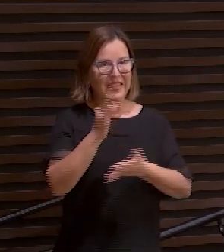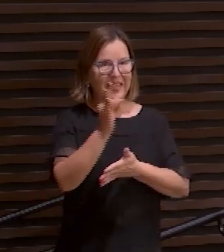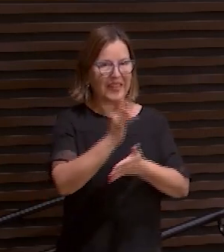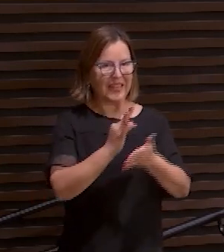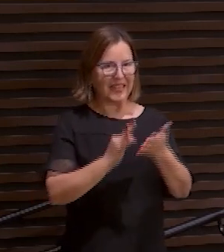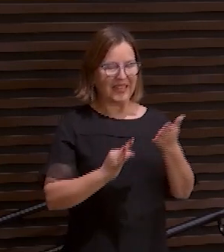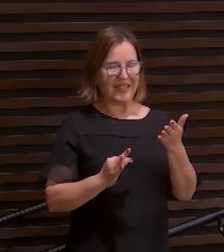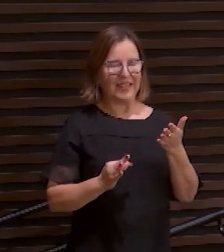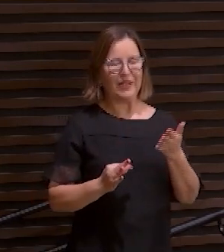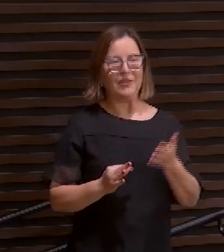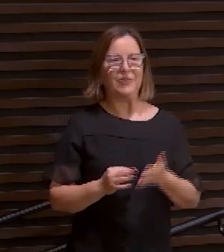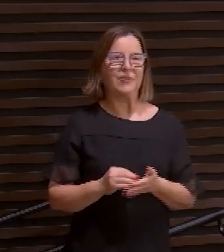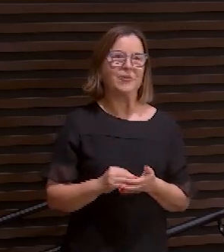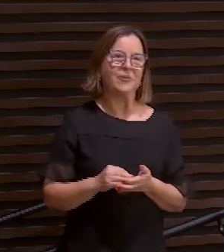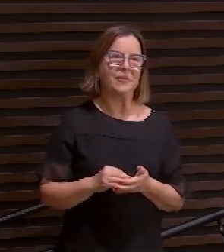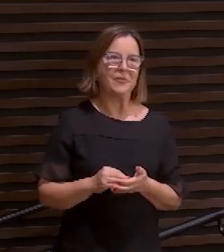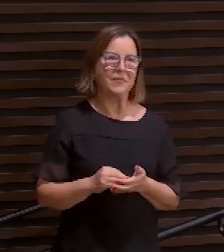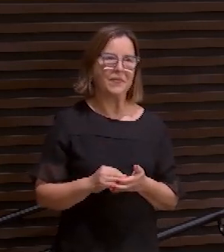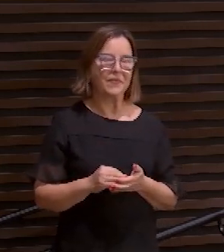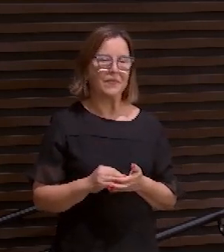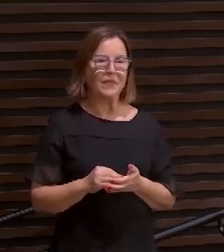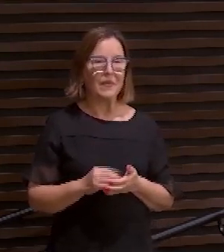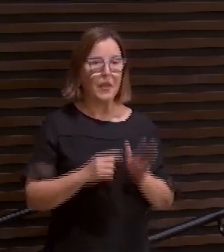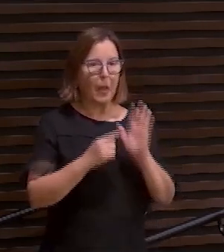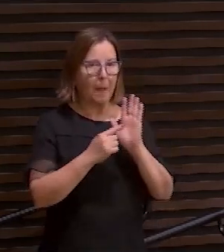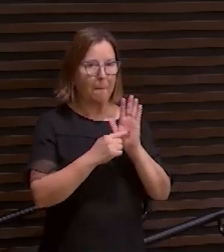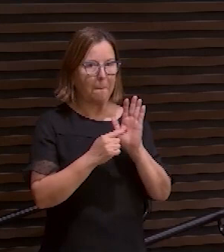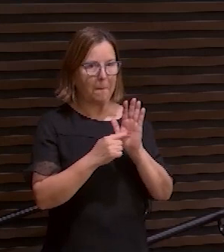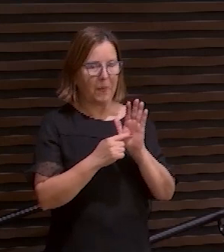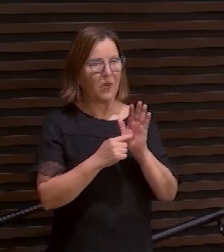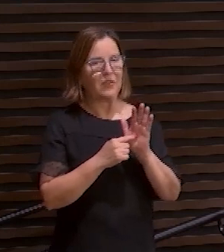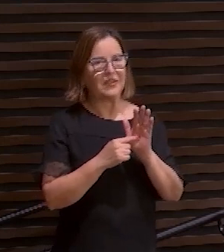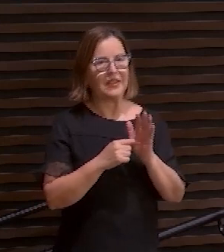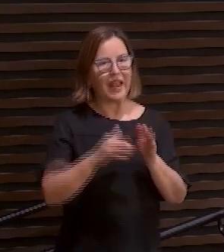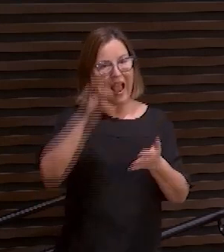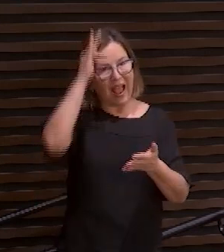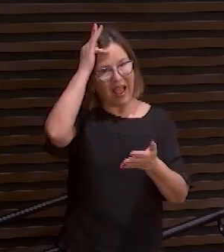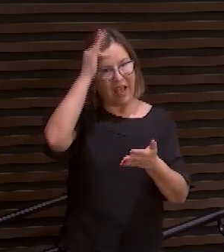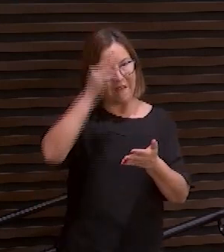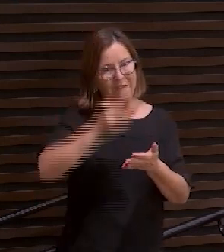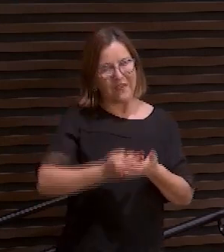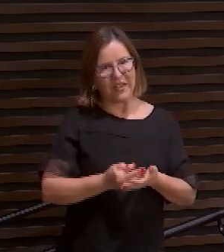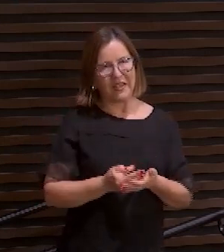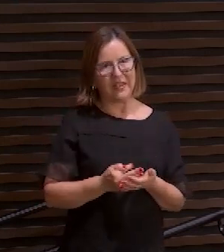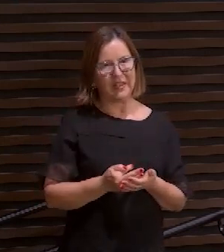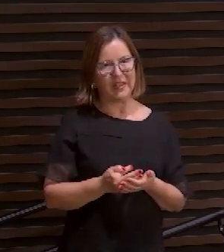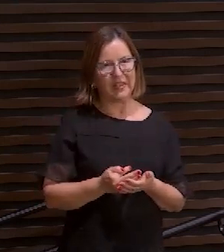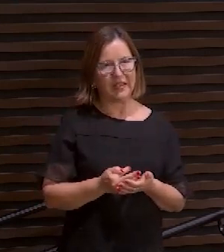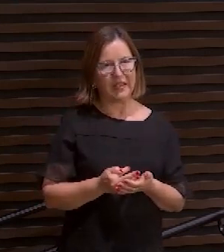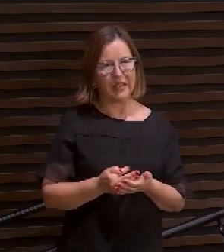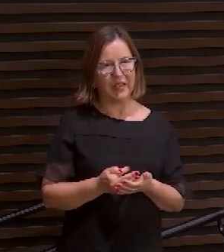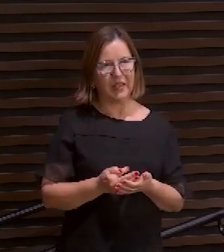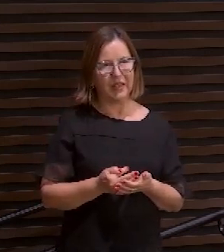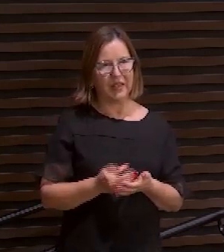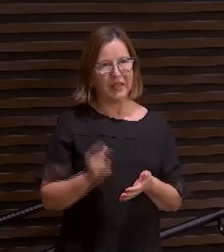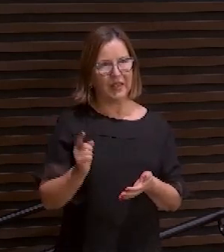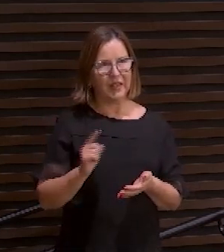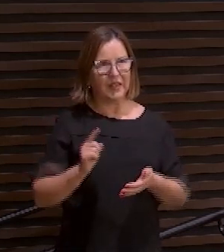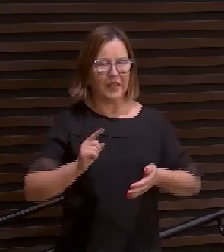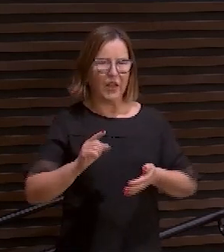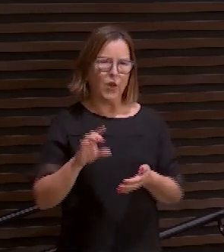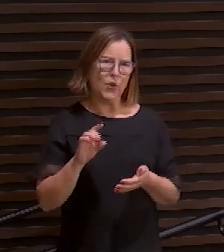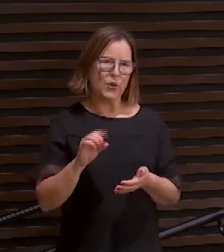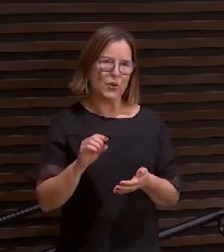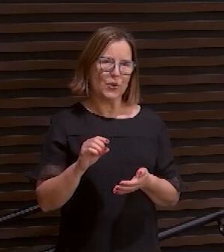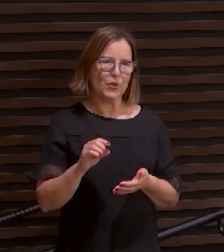a compreender a essência da fé, que não é simplesmente acreditar naquilo